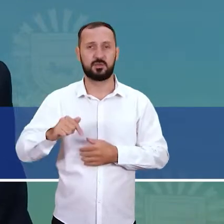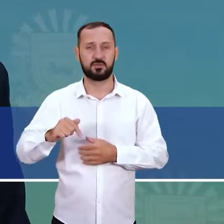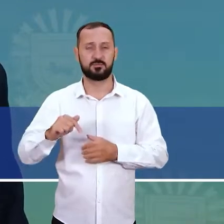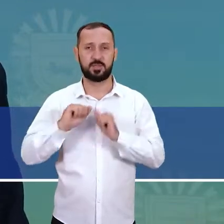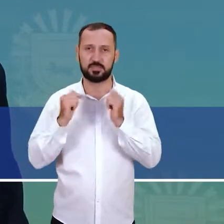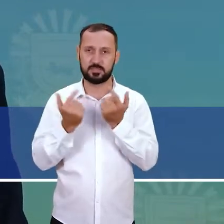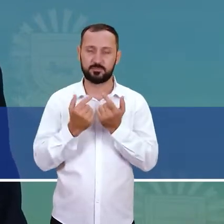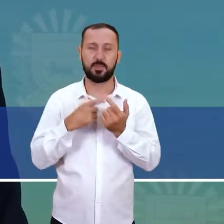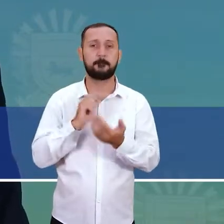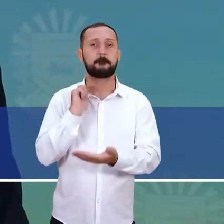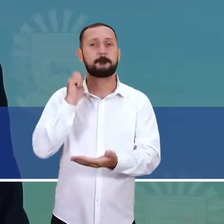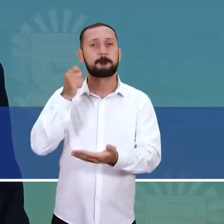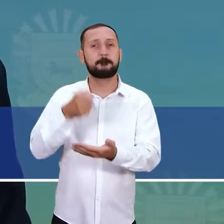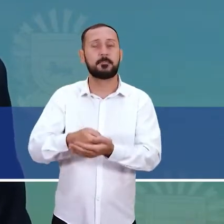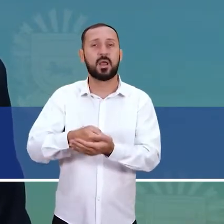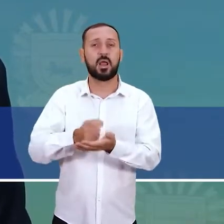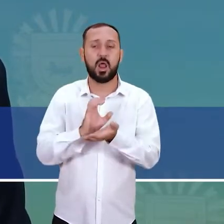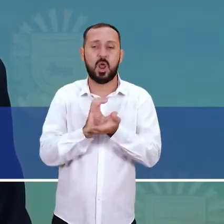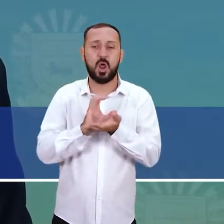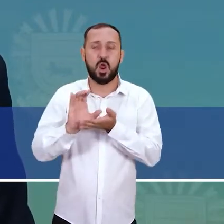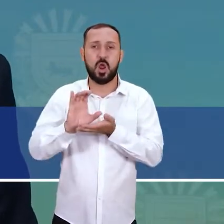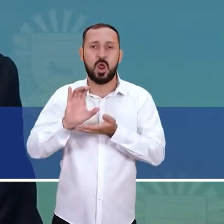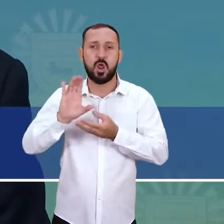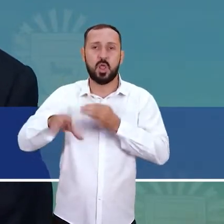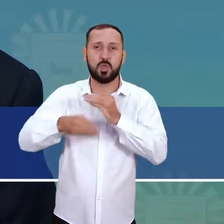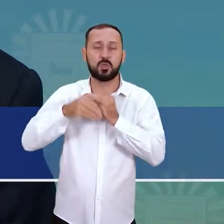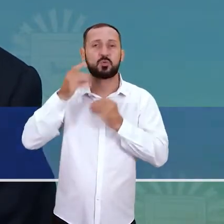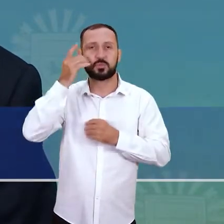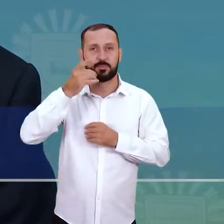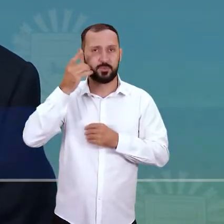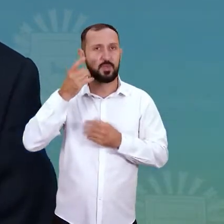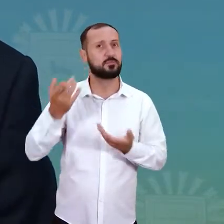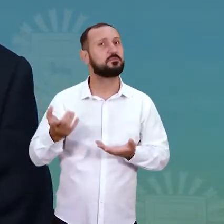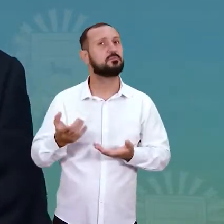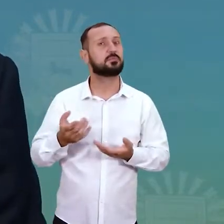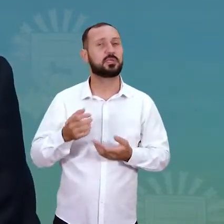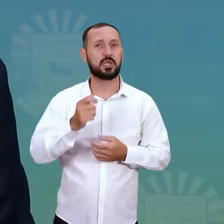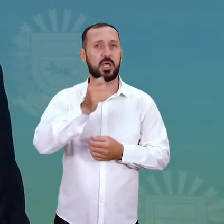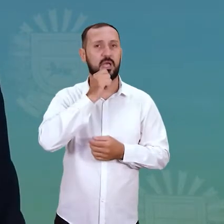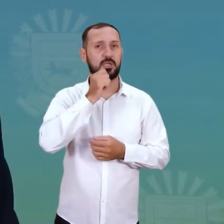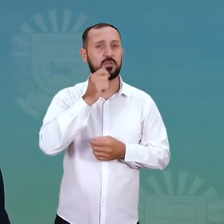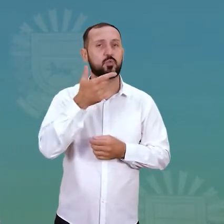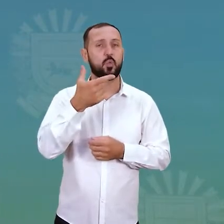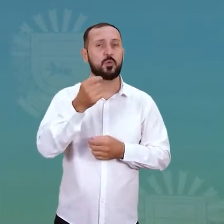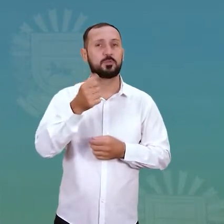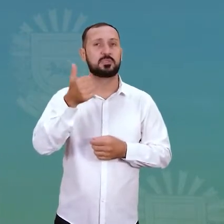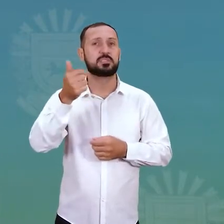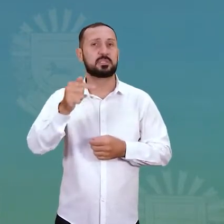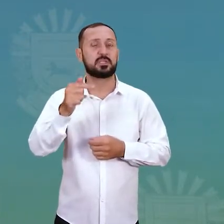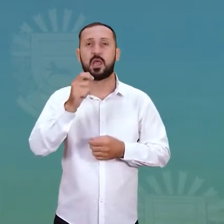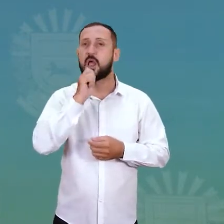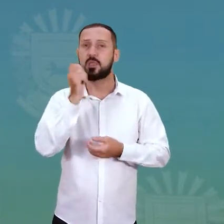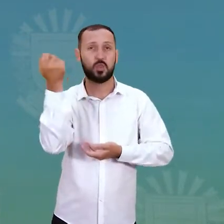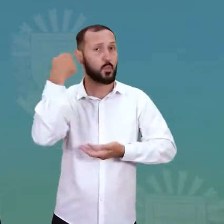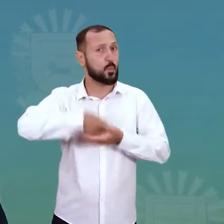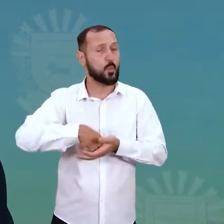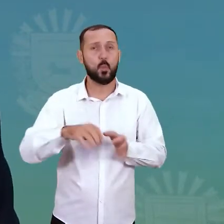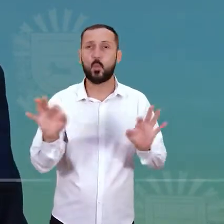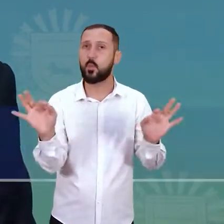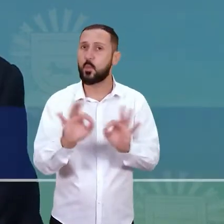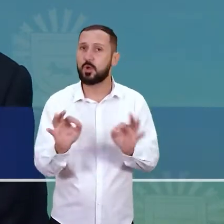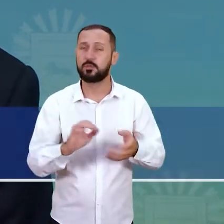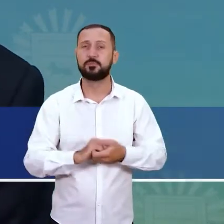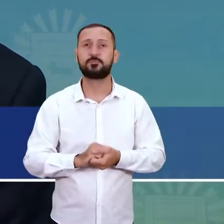casa. Primeiro, pagando as emendas parlamentares dos deputados, que ainda de 2017, algumas sem